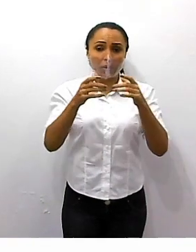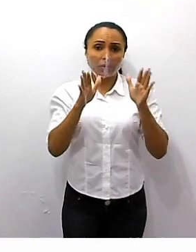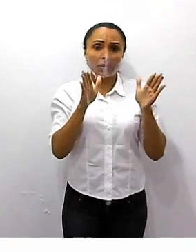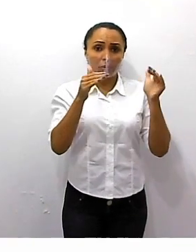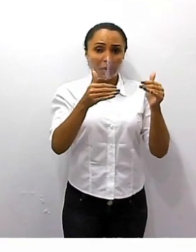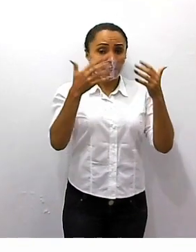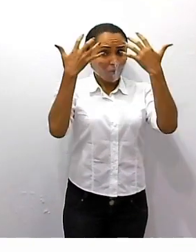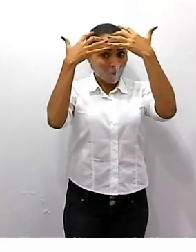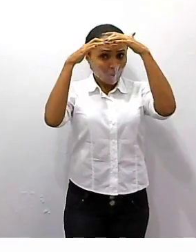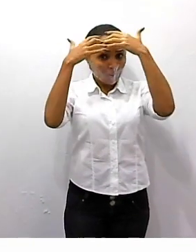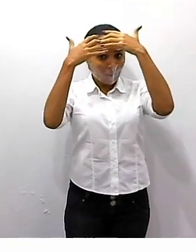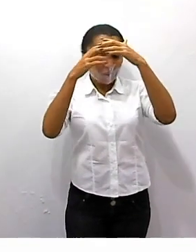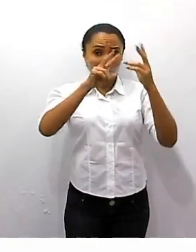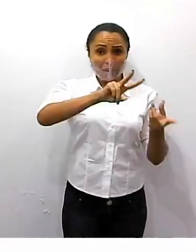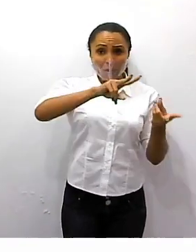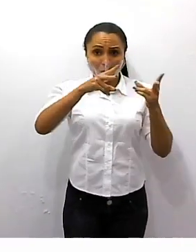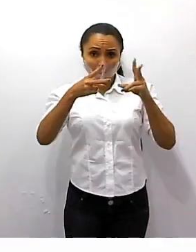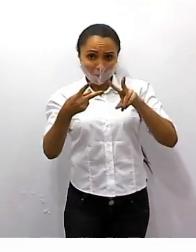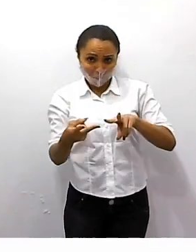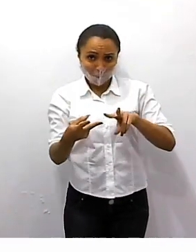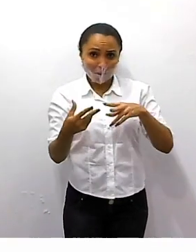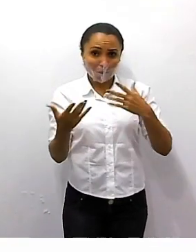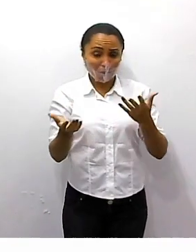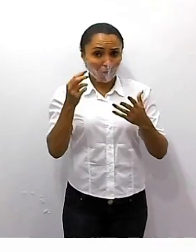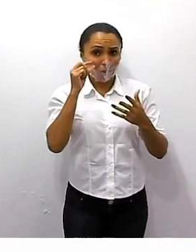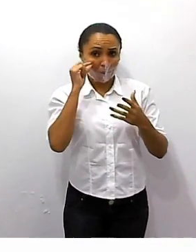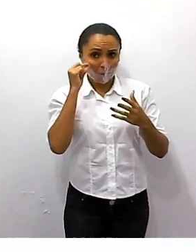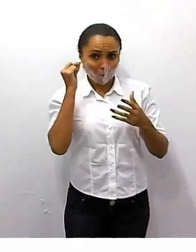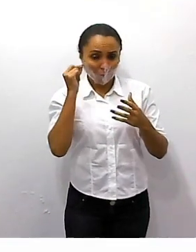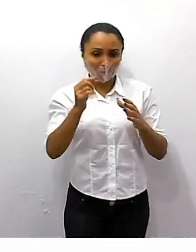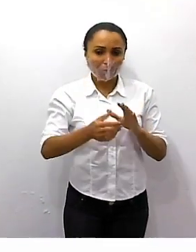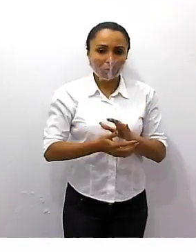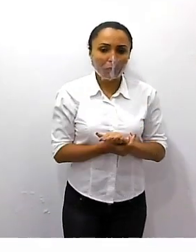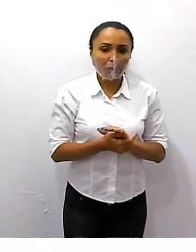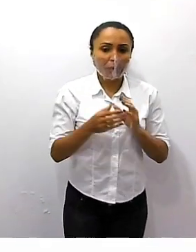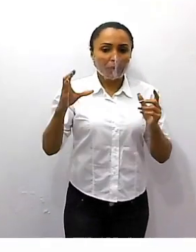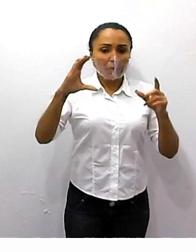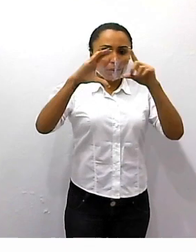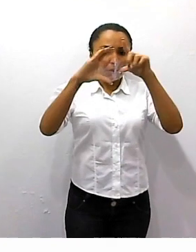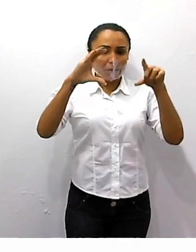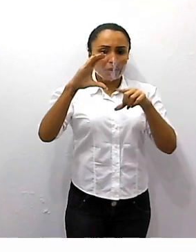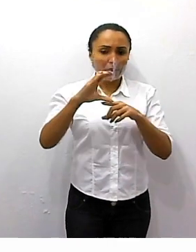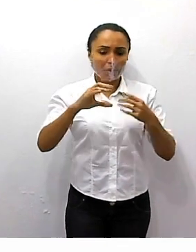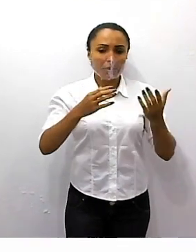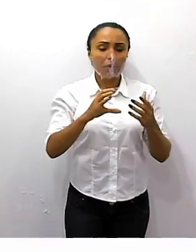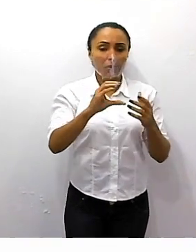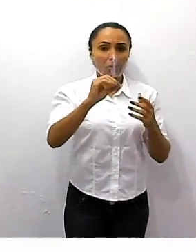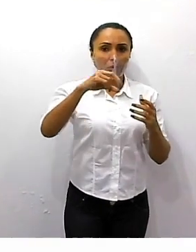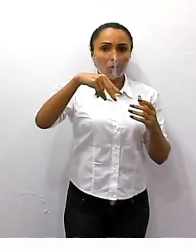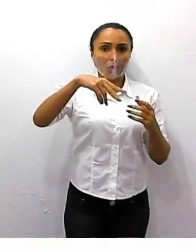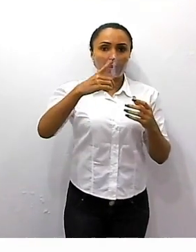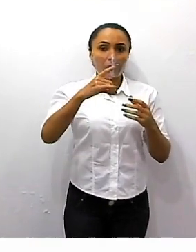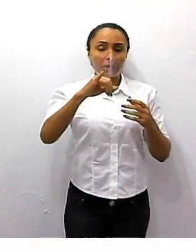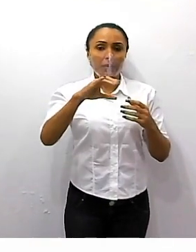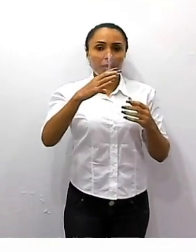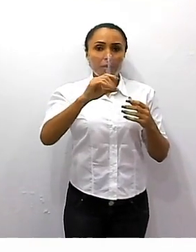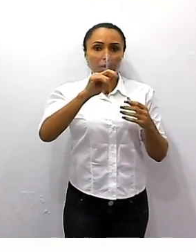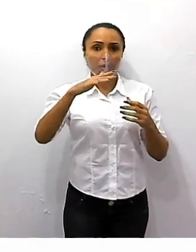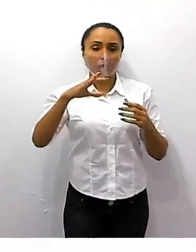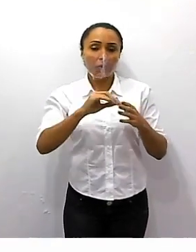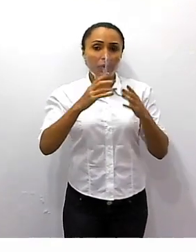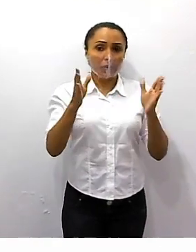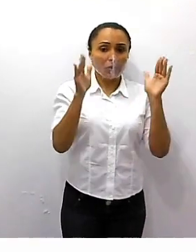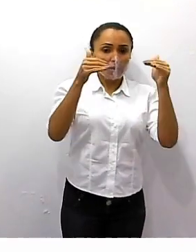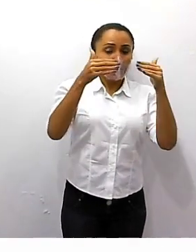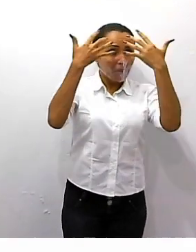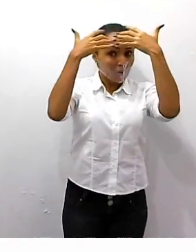no cérebro é contrário à vocalização dos ratos. Letra C, condição, pois é preciso que se tenha lesão específica no